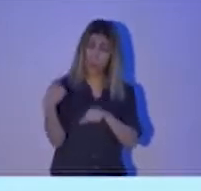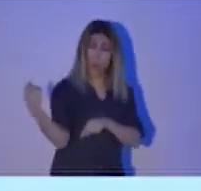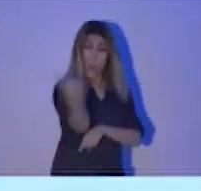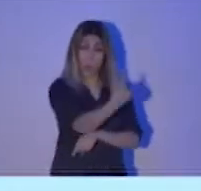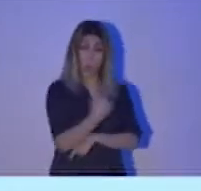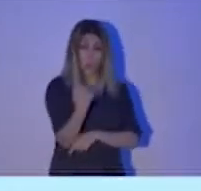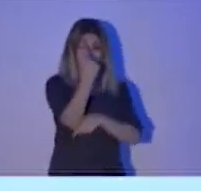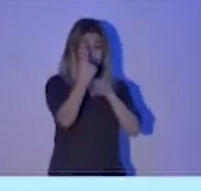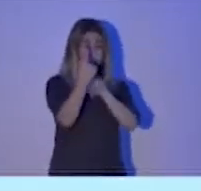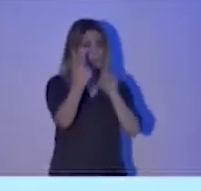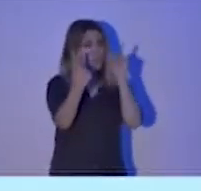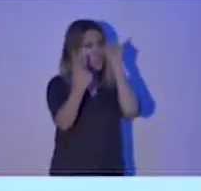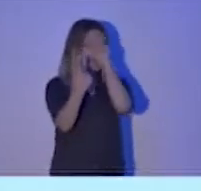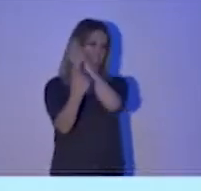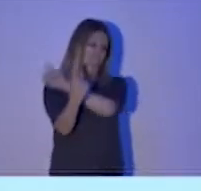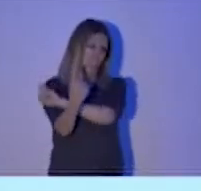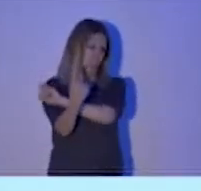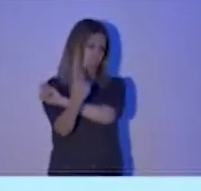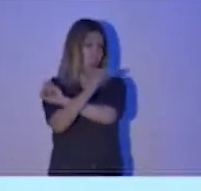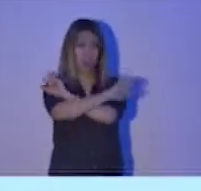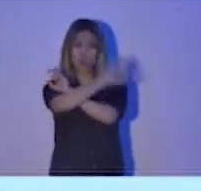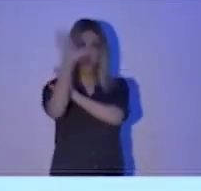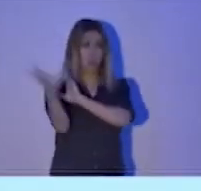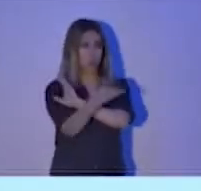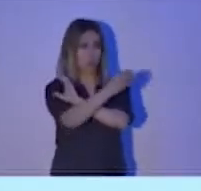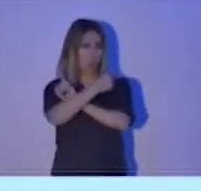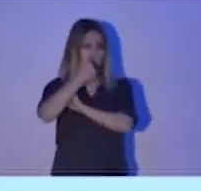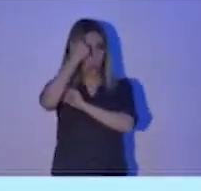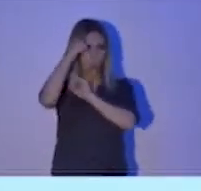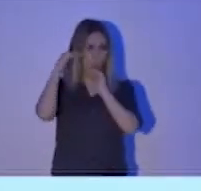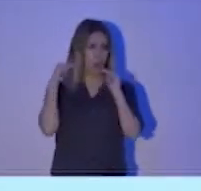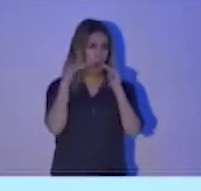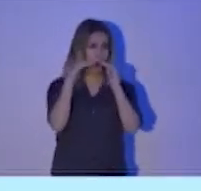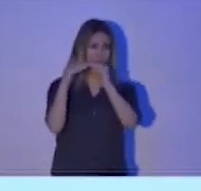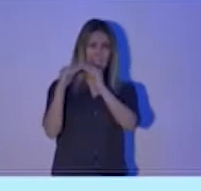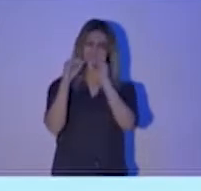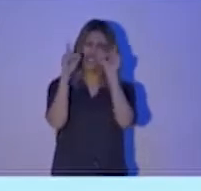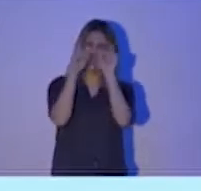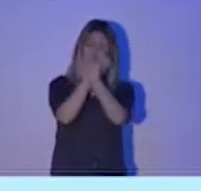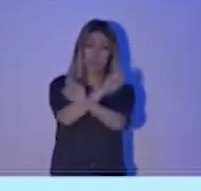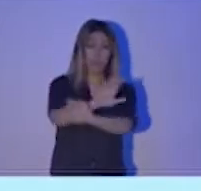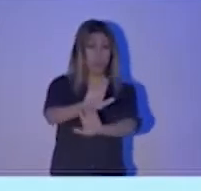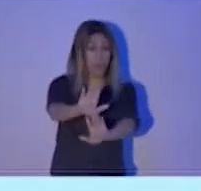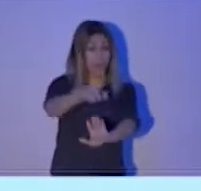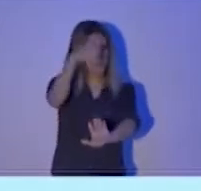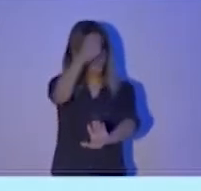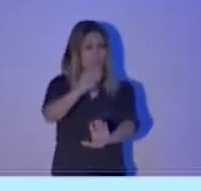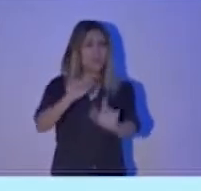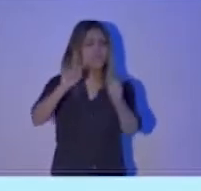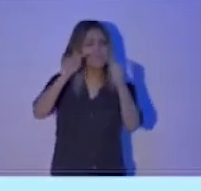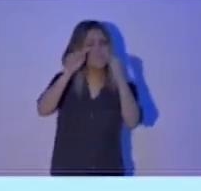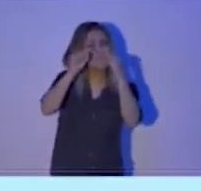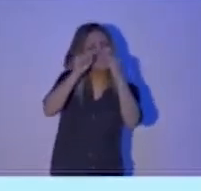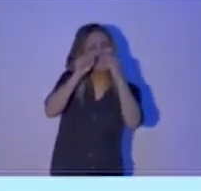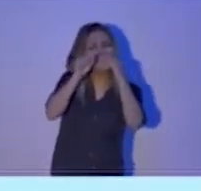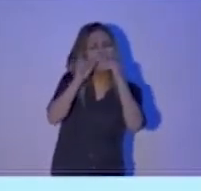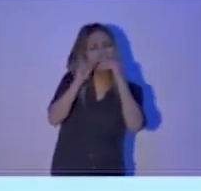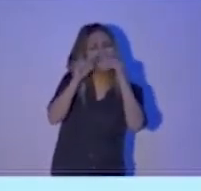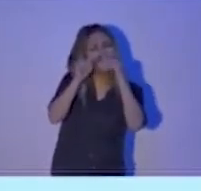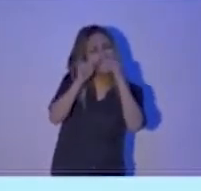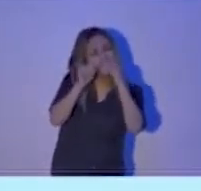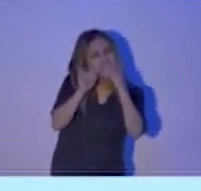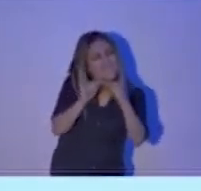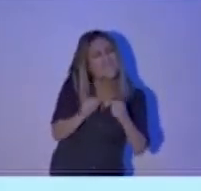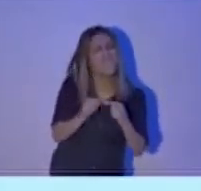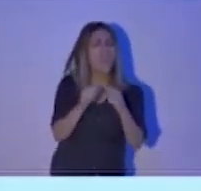consenso, ele tem que ser obtido. E o consenso, ele só pode ser alcançado por intermédio da discussão árdua dos temas